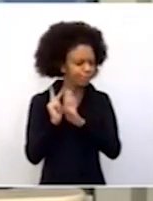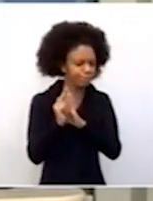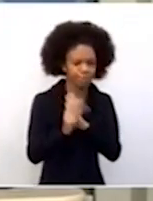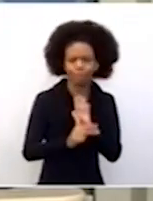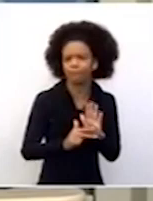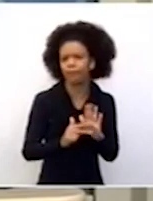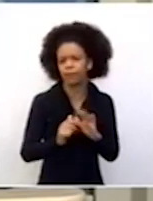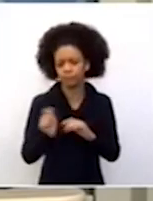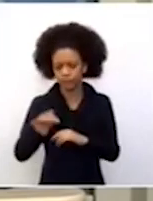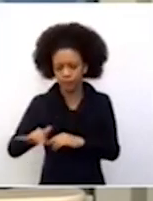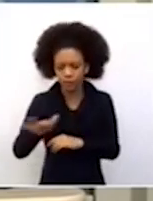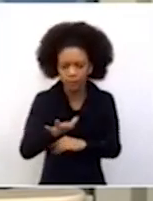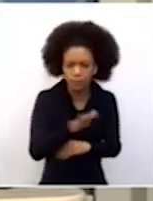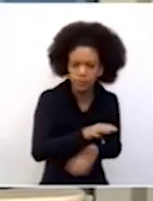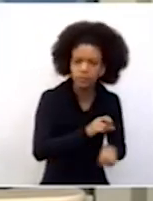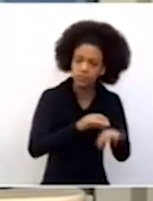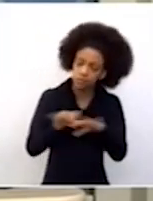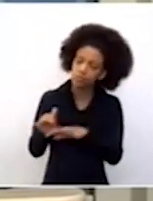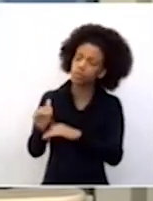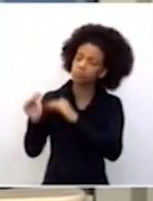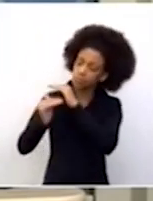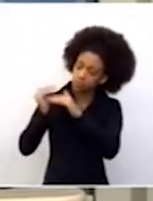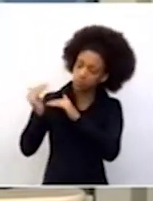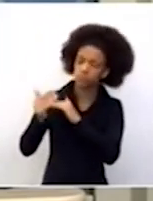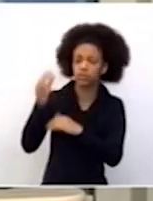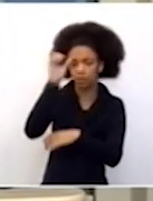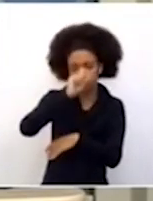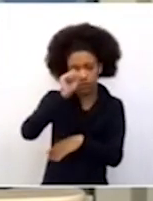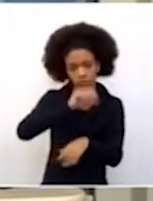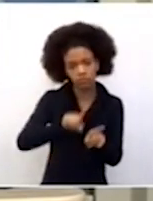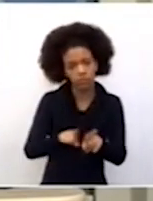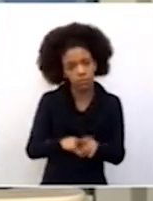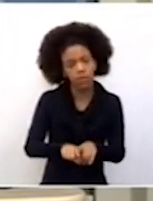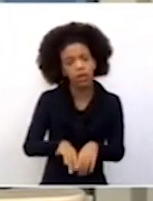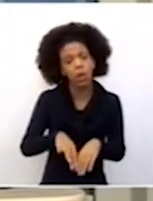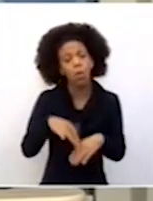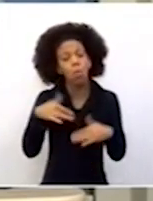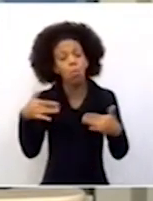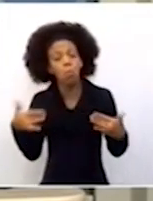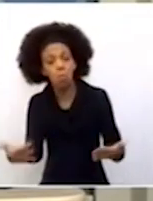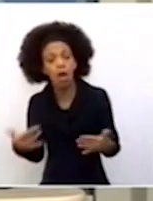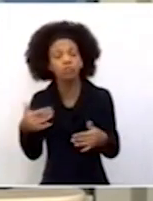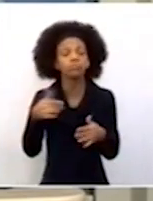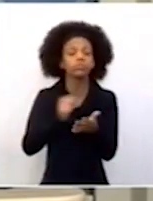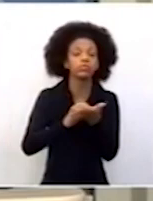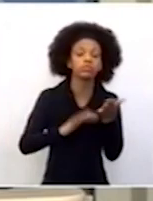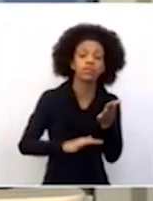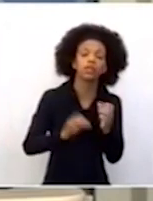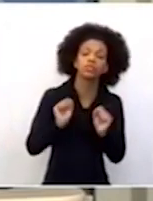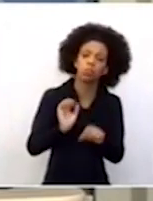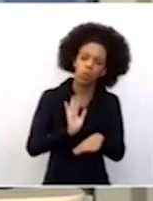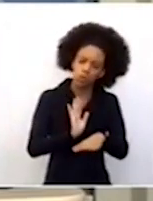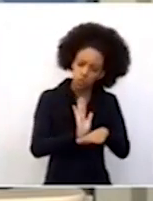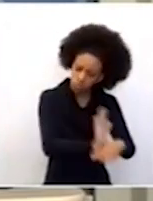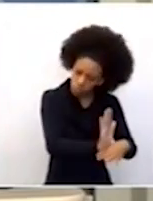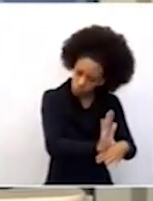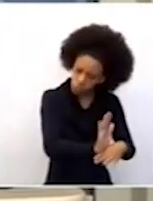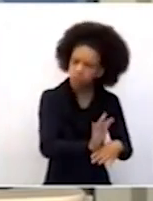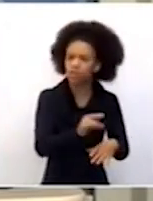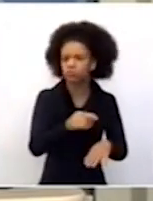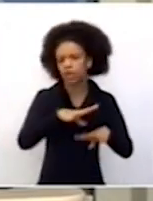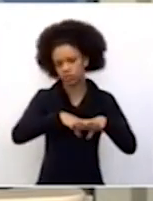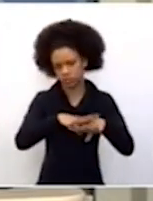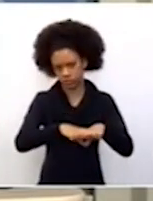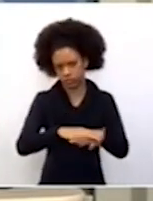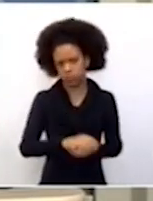no ambiente educacional, do processo de ensino e aprendizagem, ver quais são as atividades que podem ser contribuídas no âmbito da matemática. Então, deixaremos um tempinho